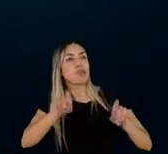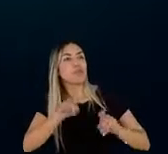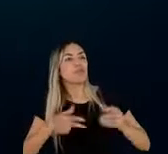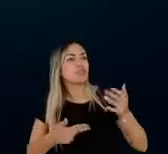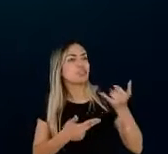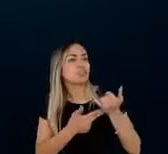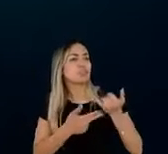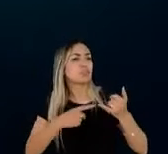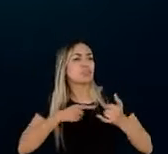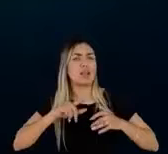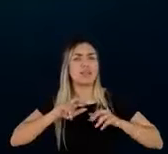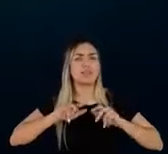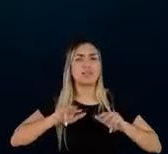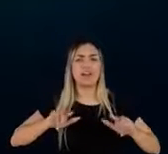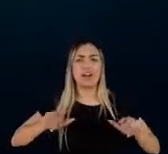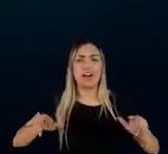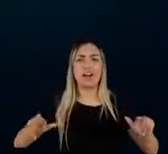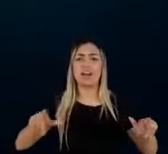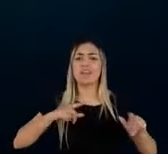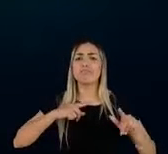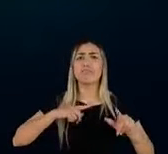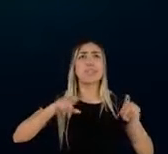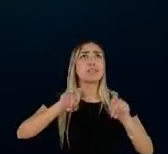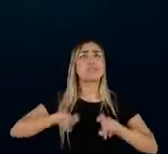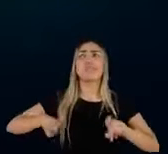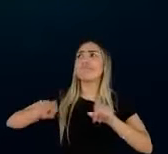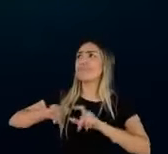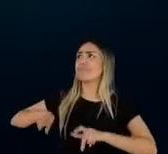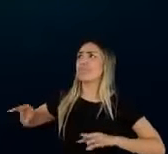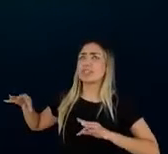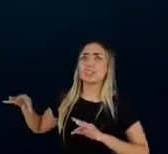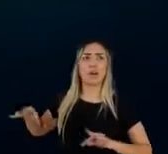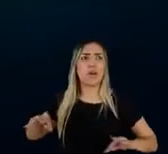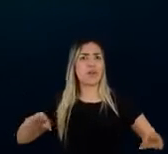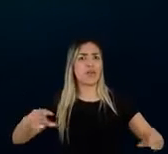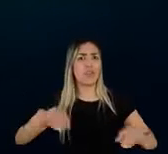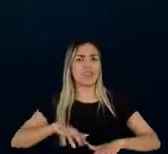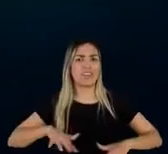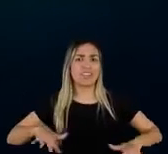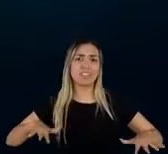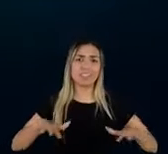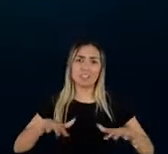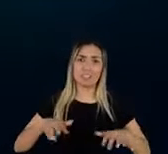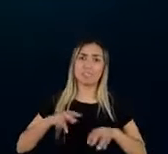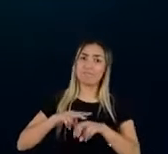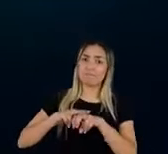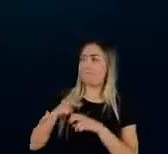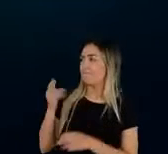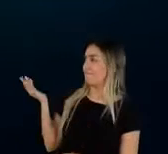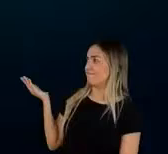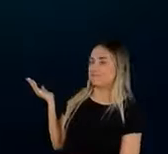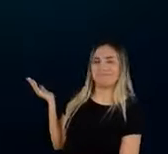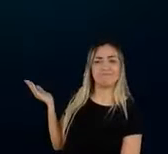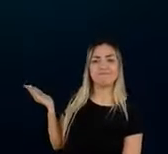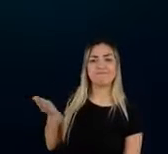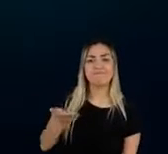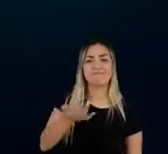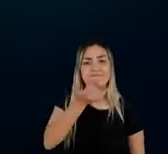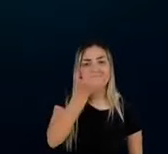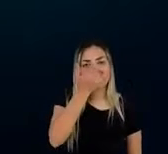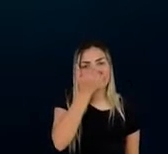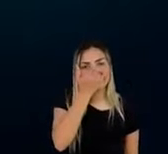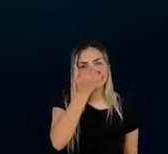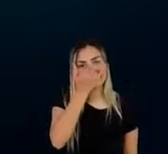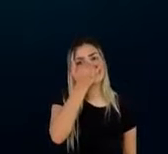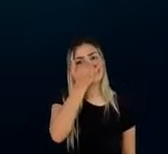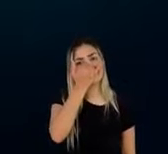de microprocessadores tem computador em toda parte e ele estava redondamente enganado tanto que até que perdeu espaço